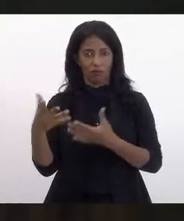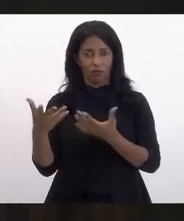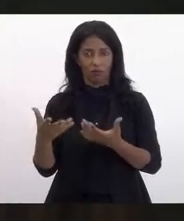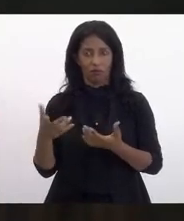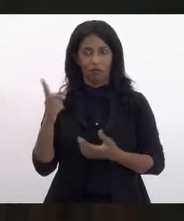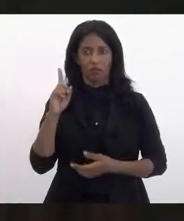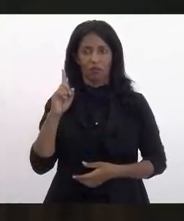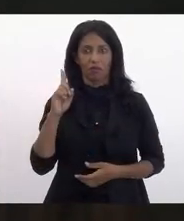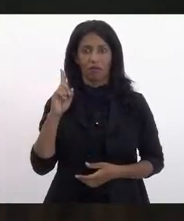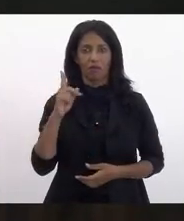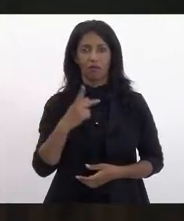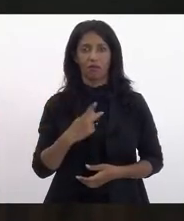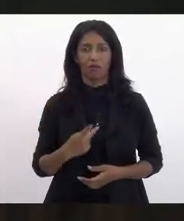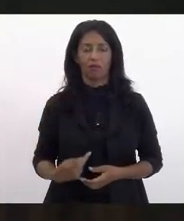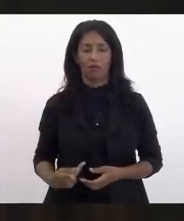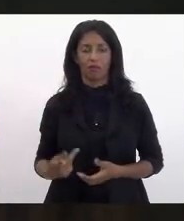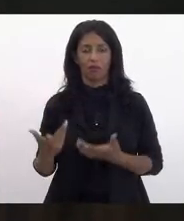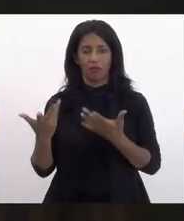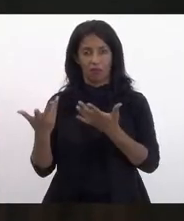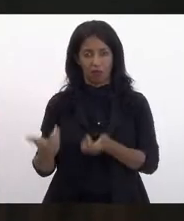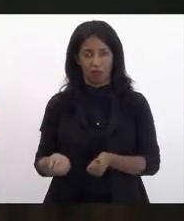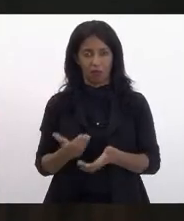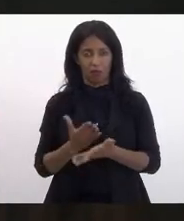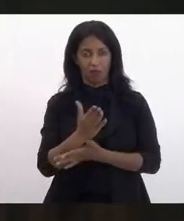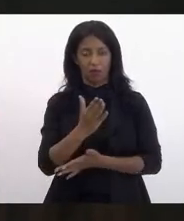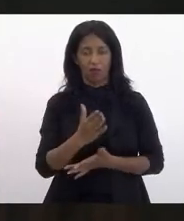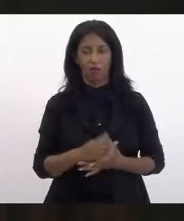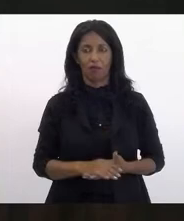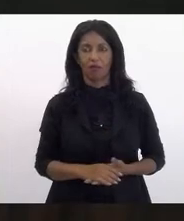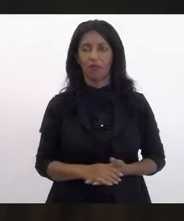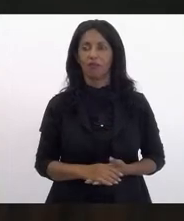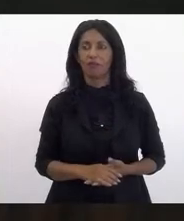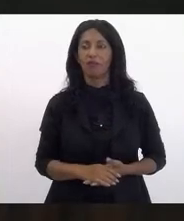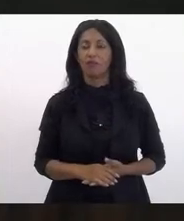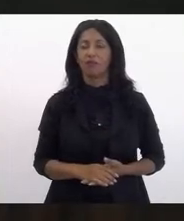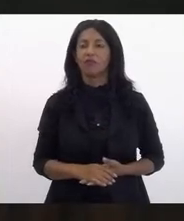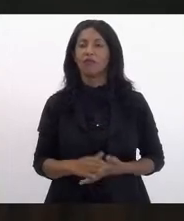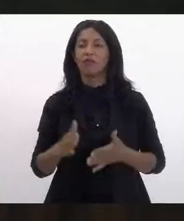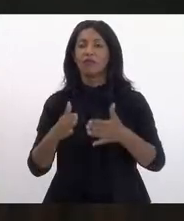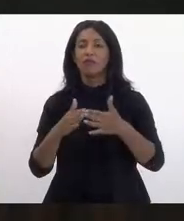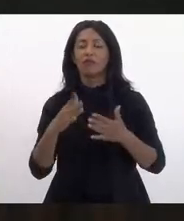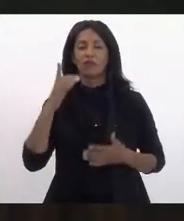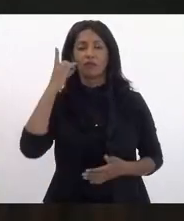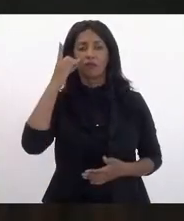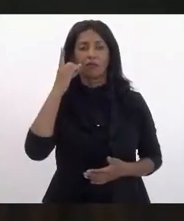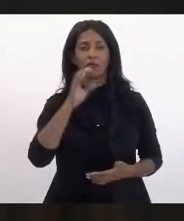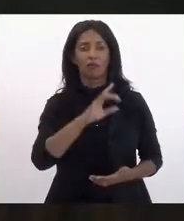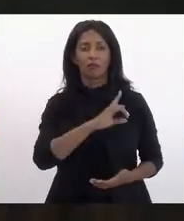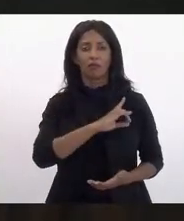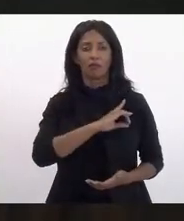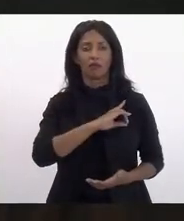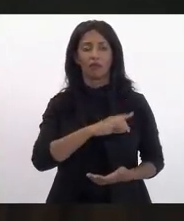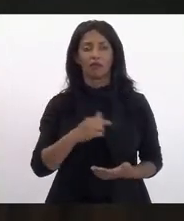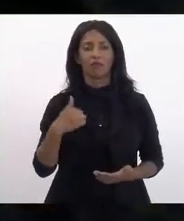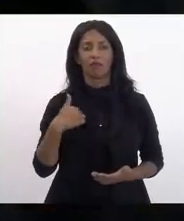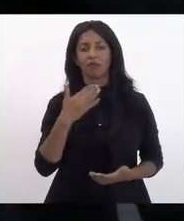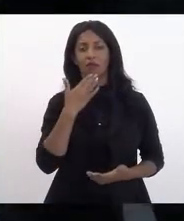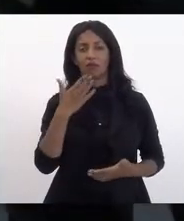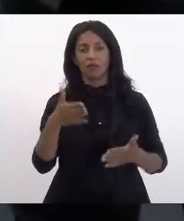presidente. Os senhores que aprovam, permaneçam como estão. Aprovado, vai a promulgação. Pois não, deputada Marta Rocha. Eu queria votar na